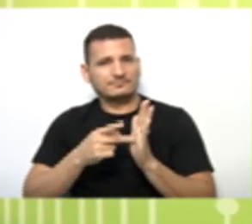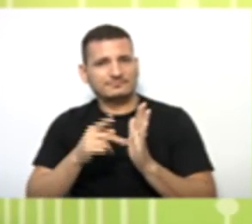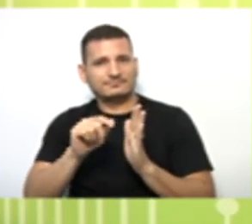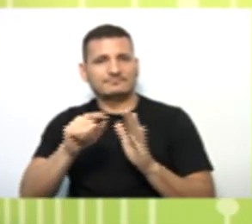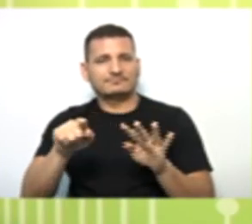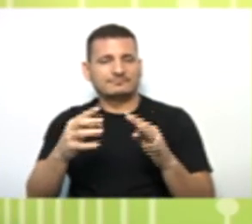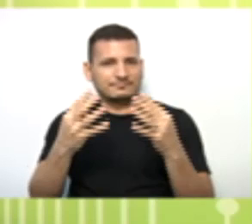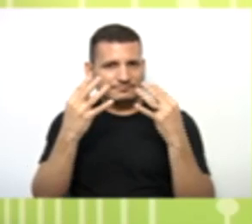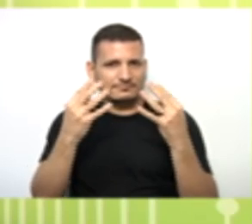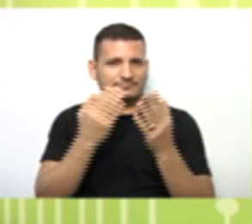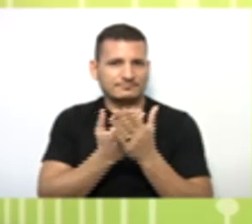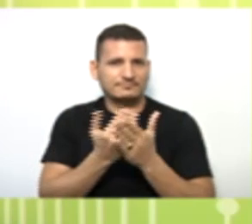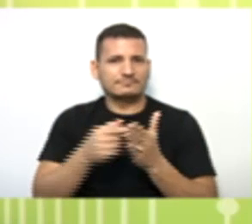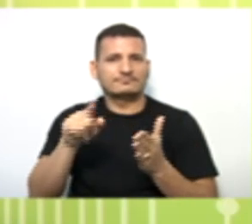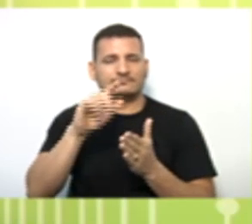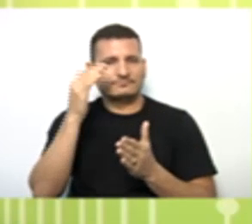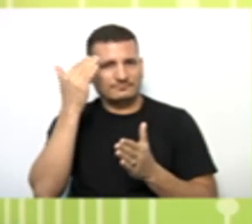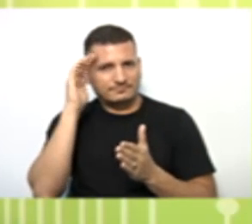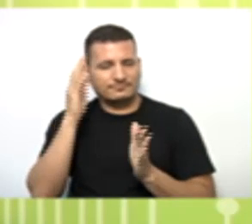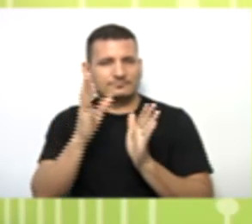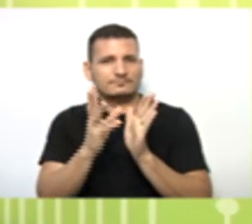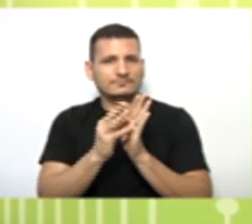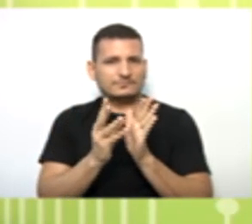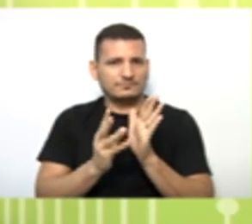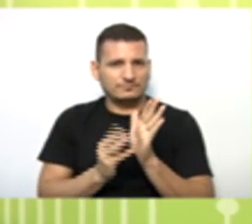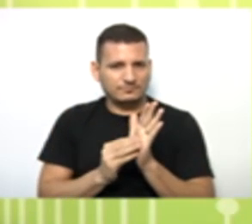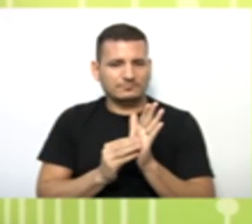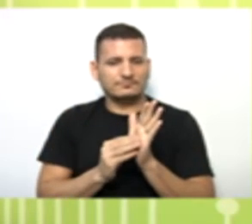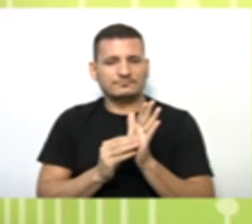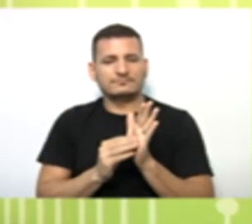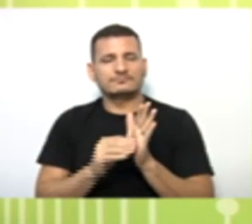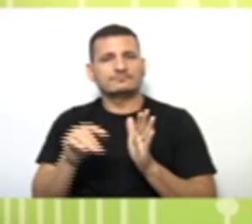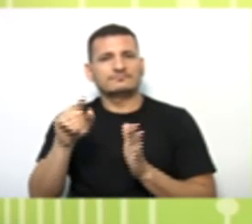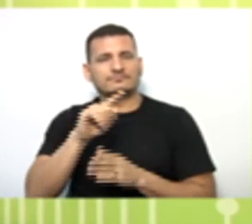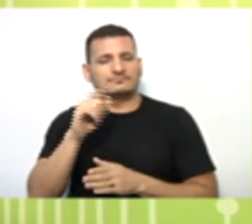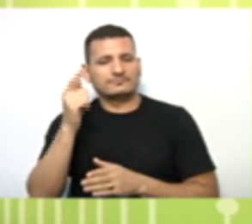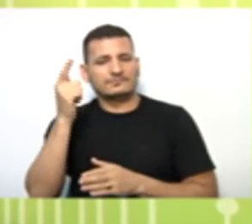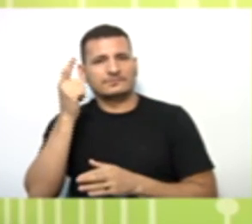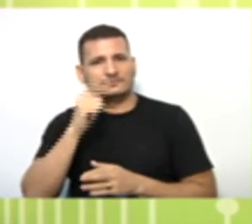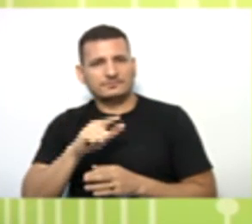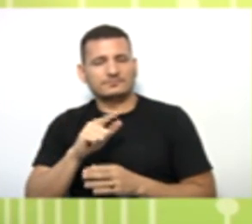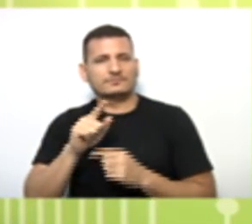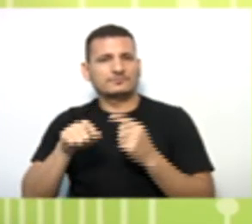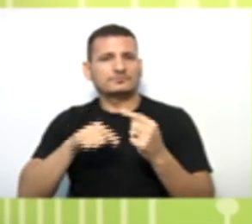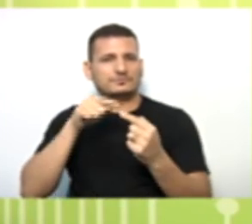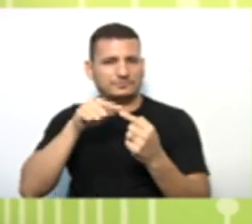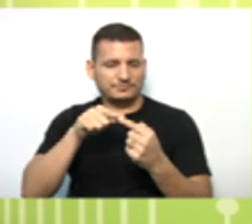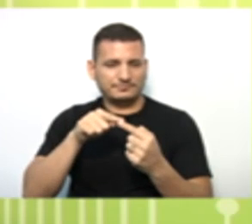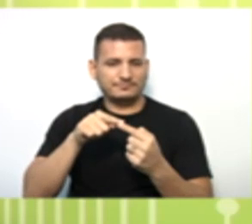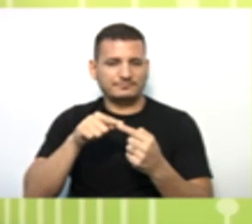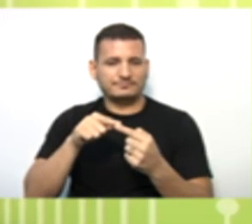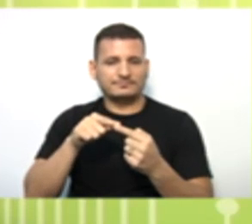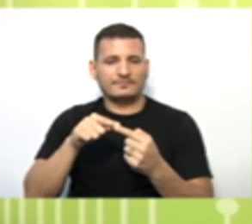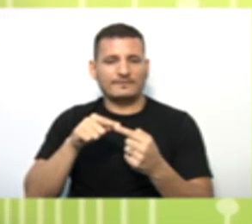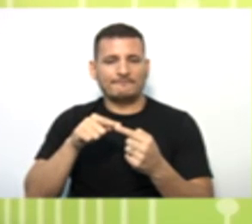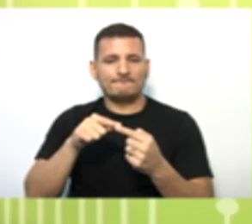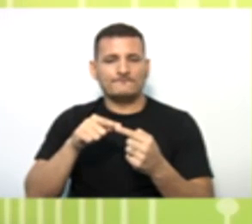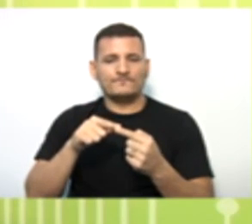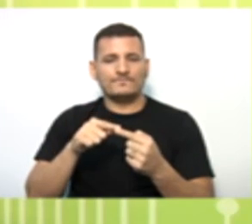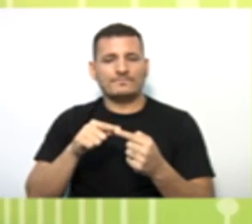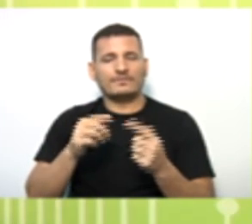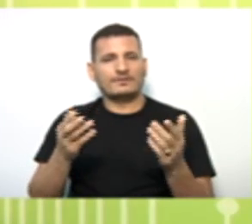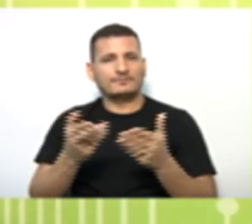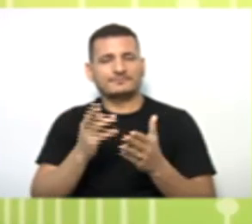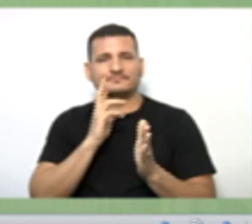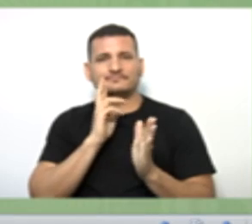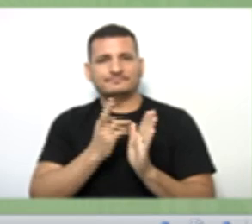aula, vocês conseguiram entender o conteúdo em si, porque já estava no final, e conseguiram atingir um determinado objetivo. E vamos para a resposta